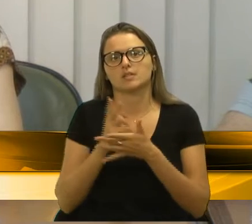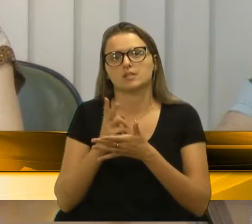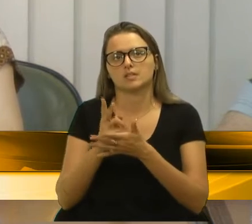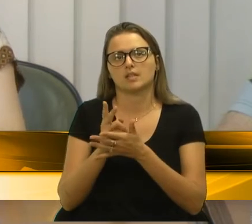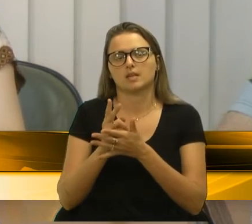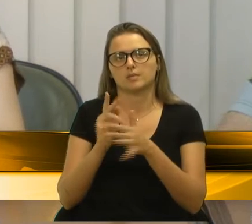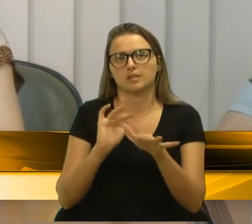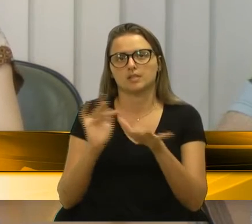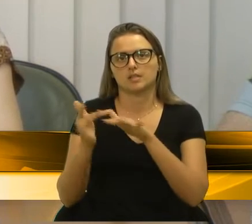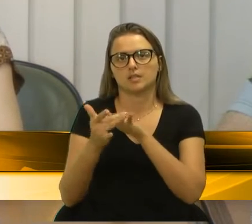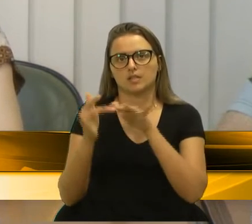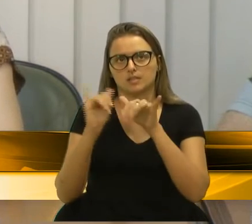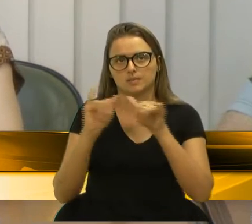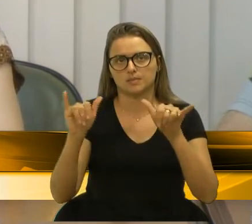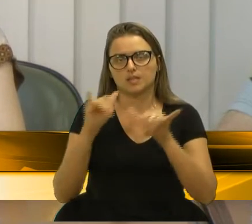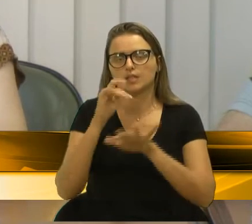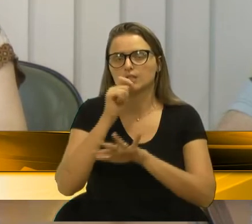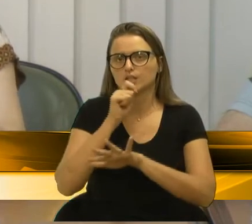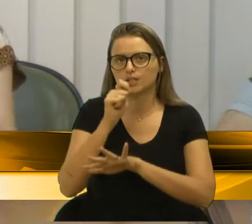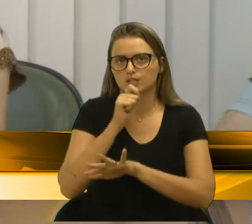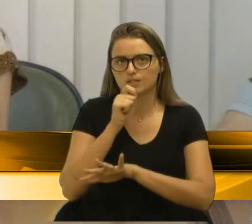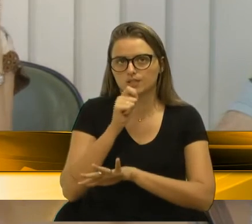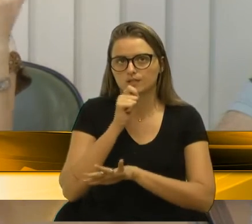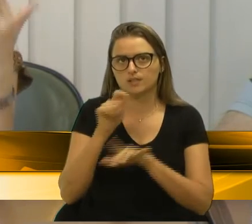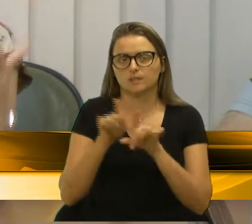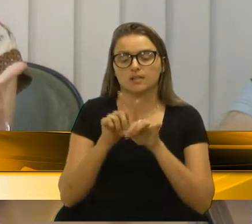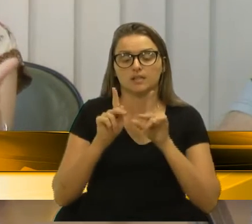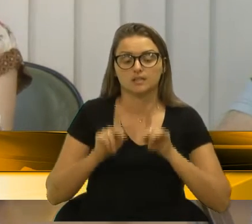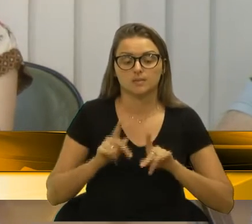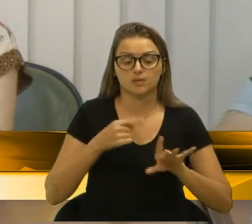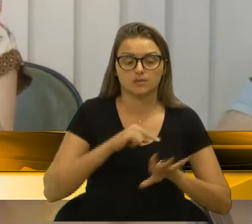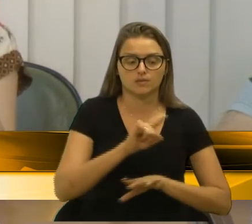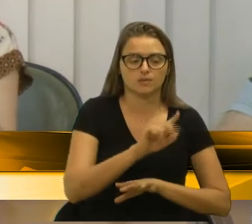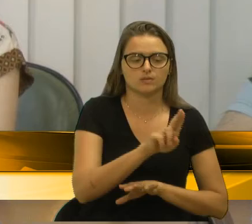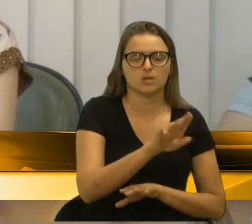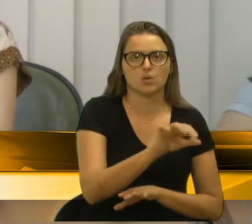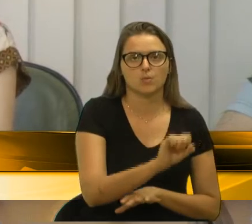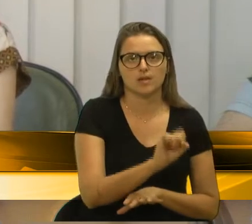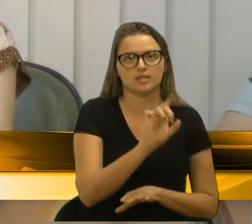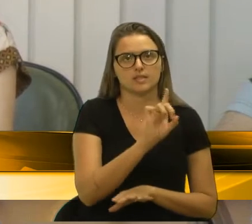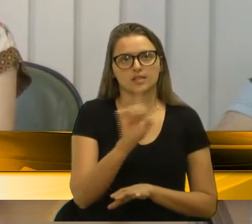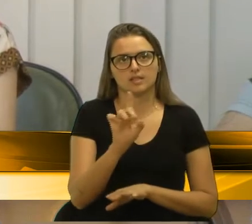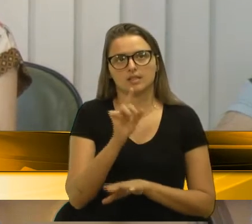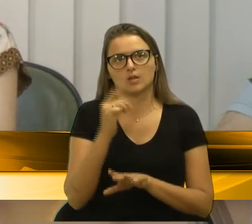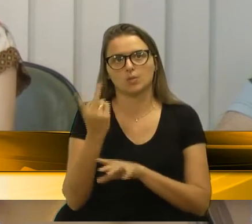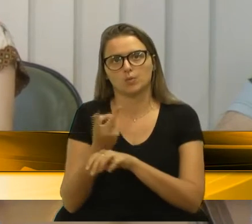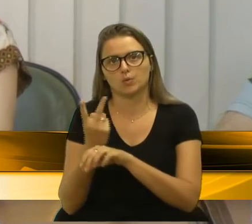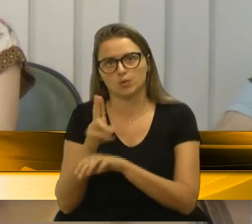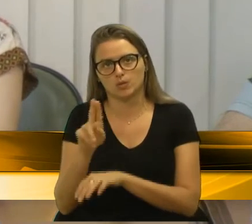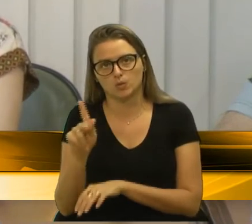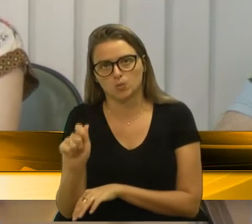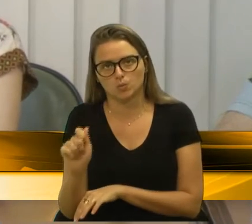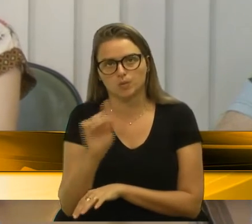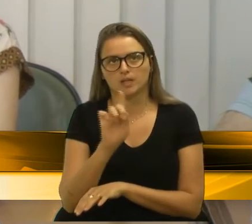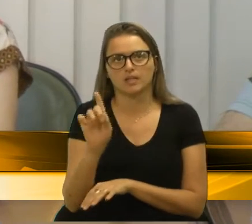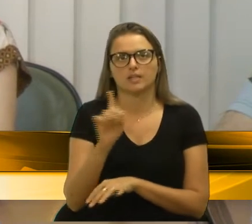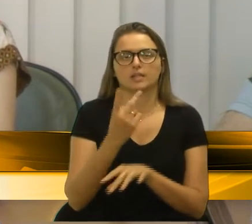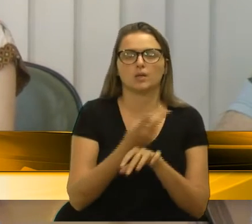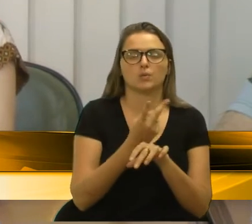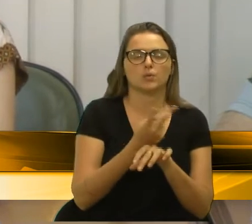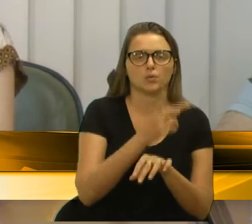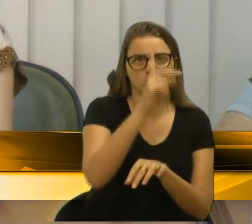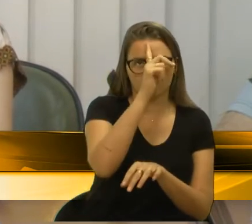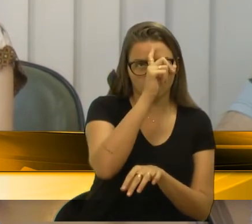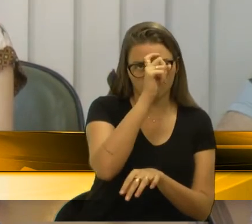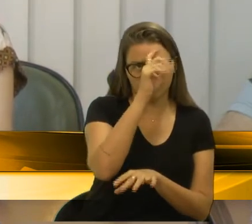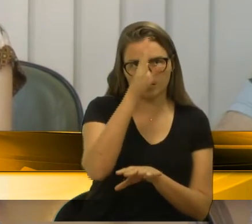comunicação, nas entrevistas, sobretudo, que as pessoas procurem a atenção básica e não procurem UPA, não procurem pronto atendimento, porque